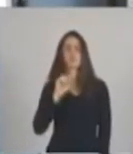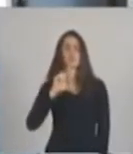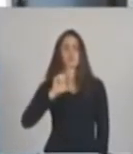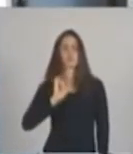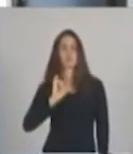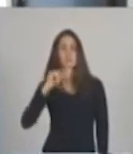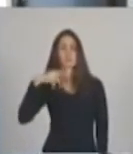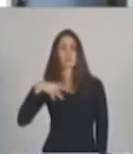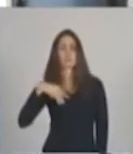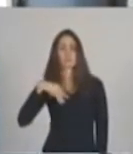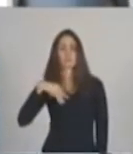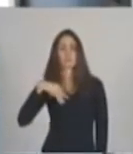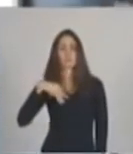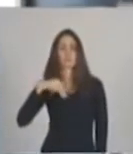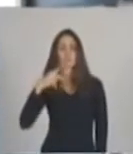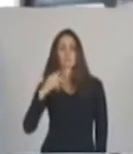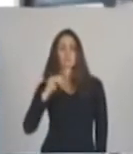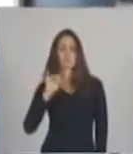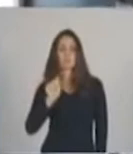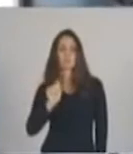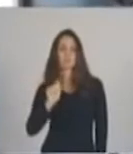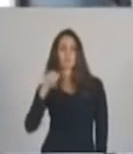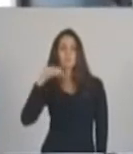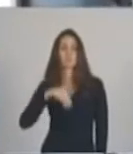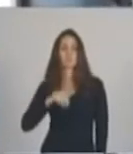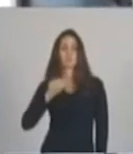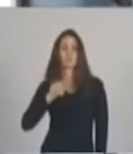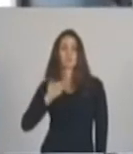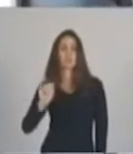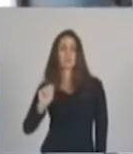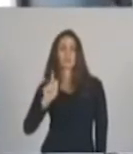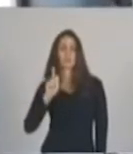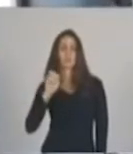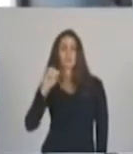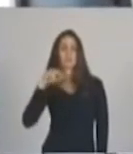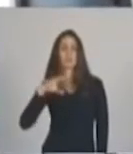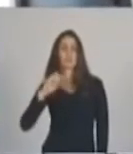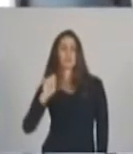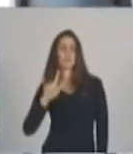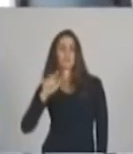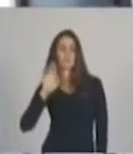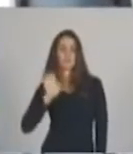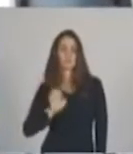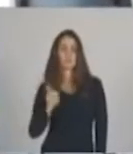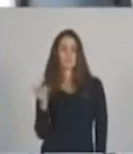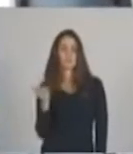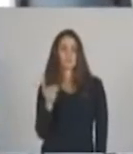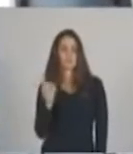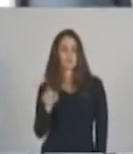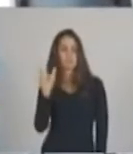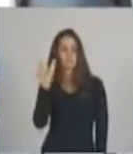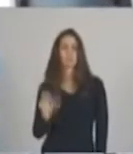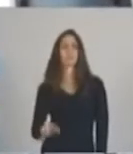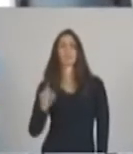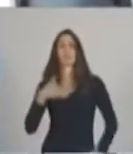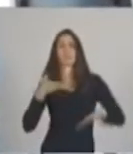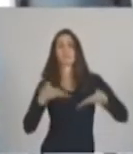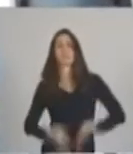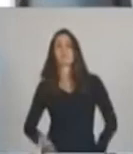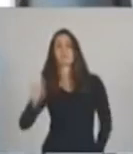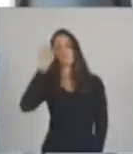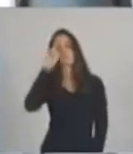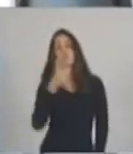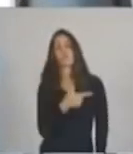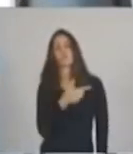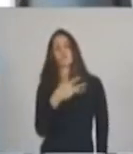Gonçalves. Interessante que a dona Olímpia, ela nasceu em 24